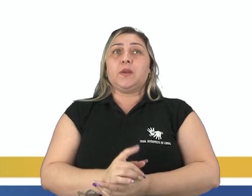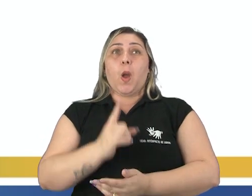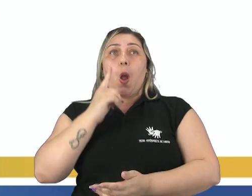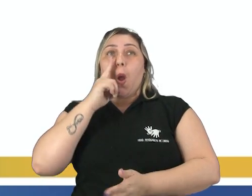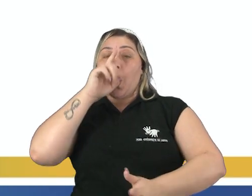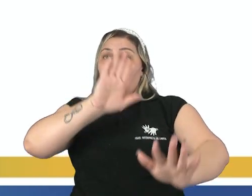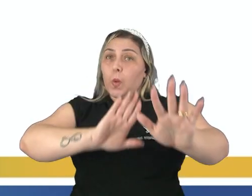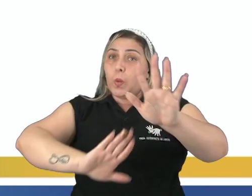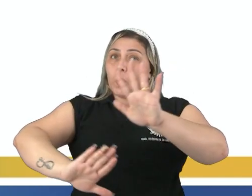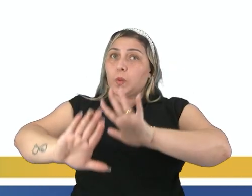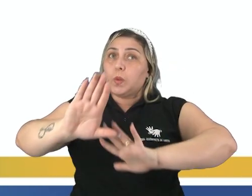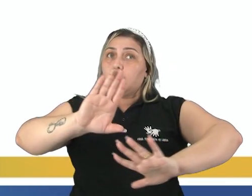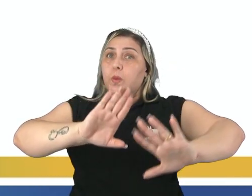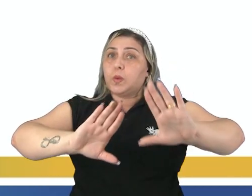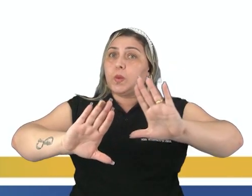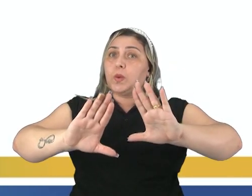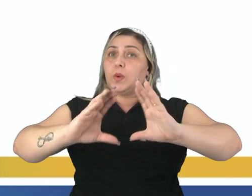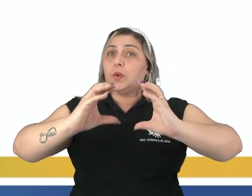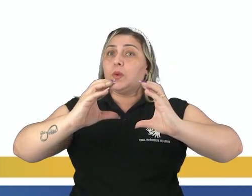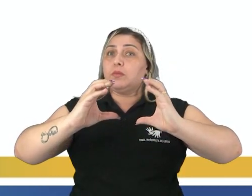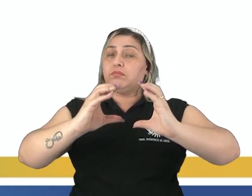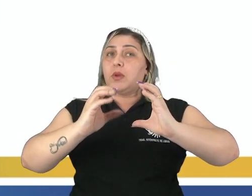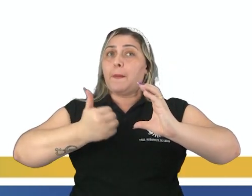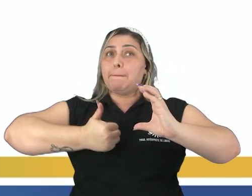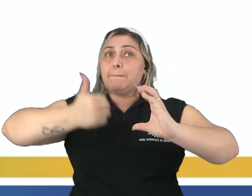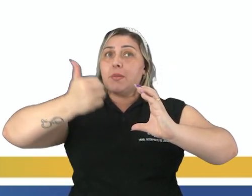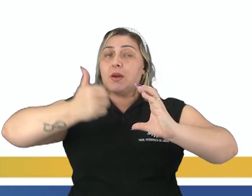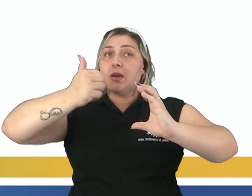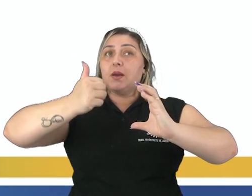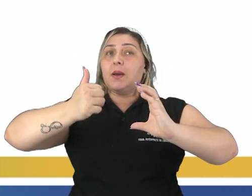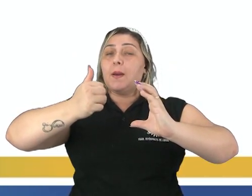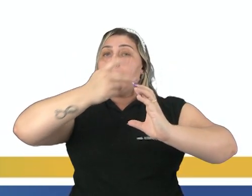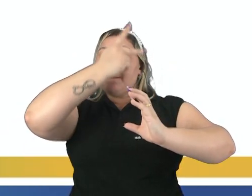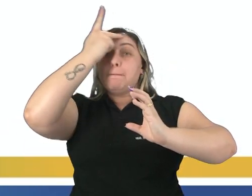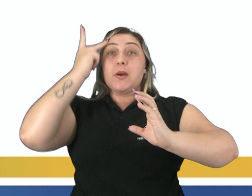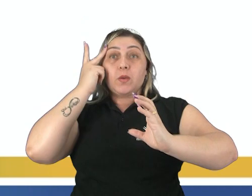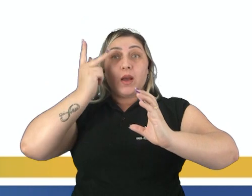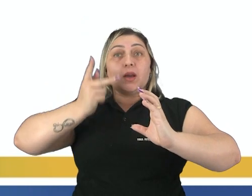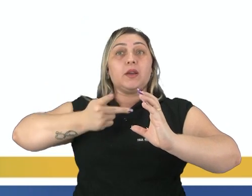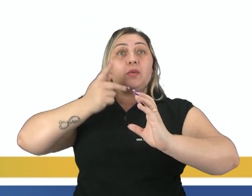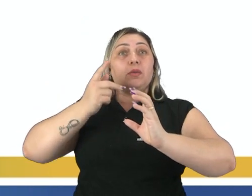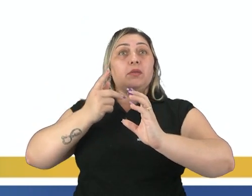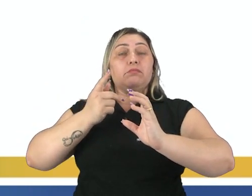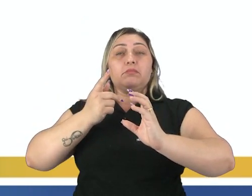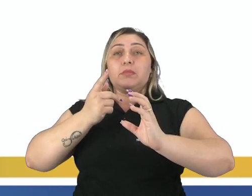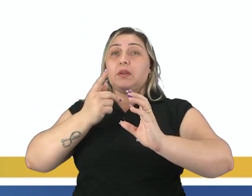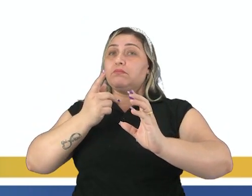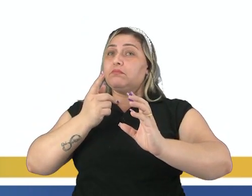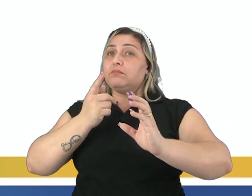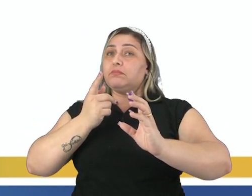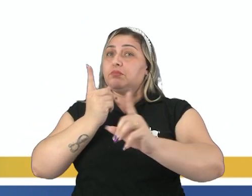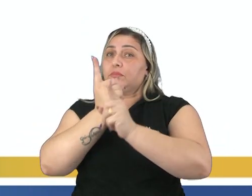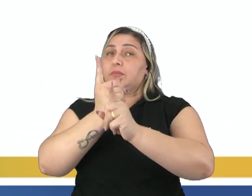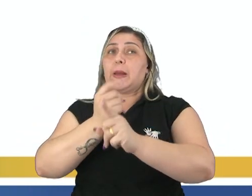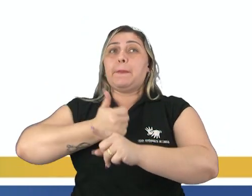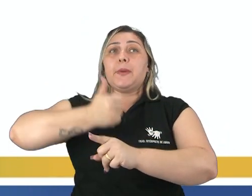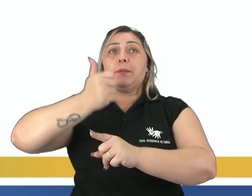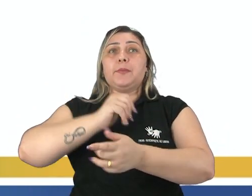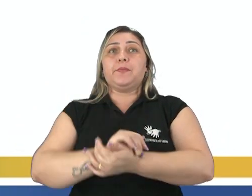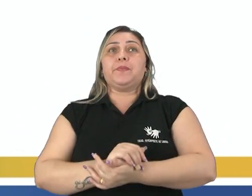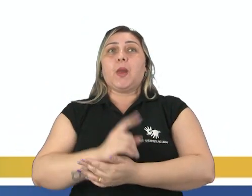Diz assim, olha, o balão, ele tem um rabicho que é puxado para um personagem que até então não apareceu no primeiro quadrinho. E diz